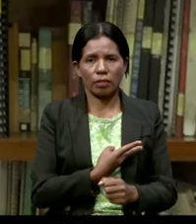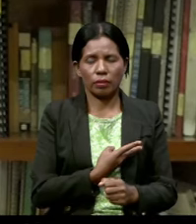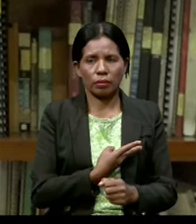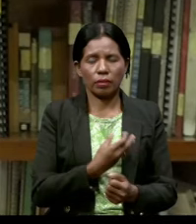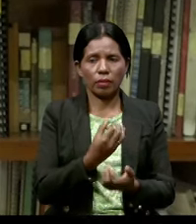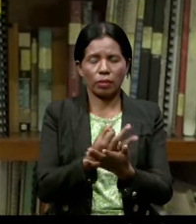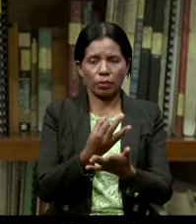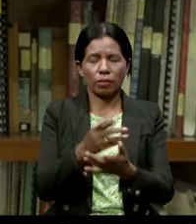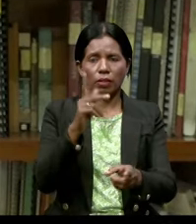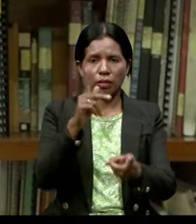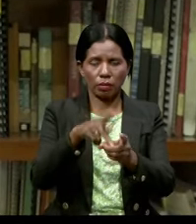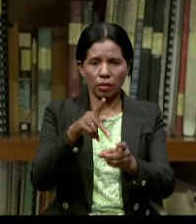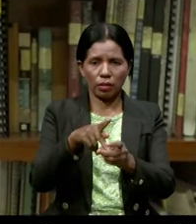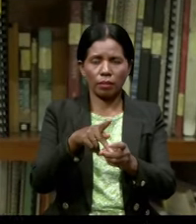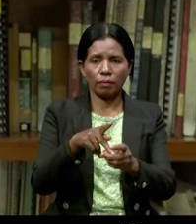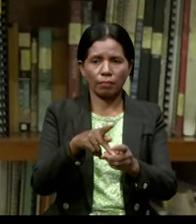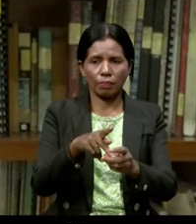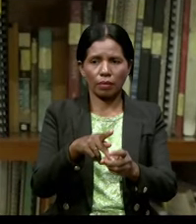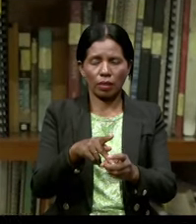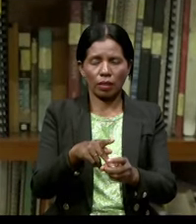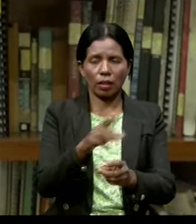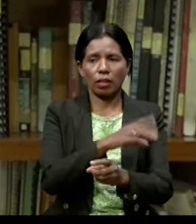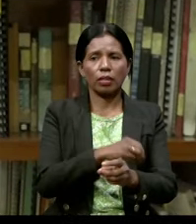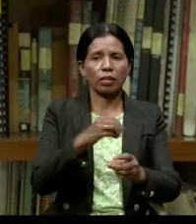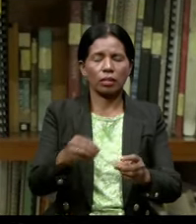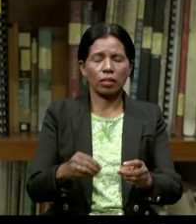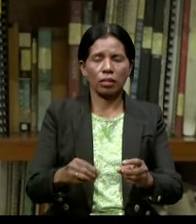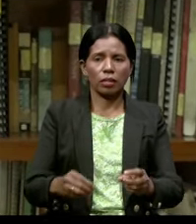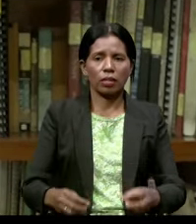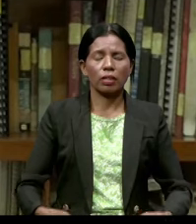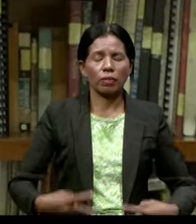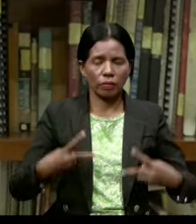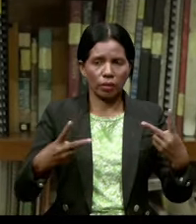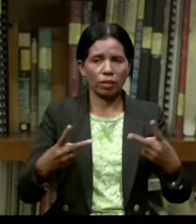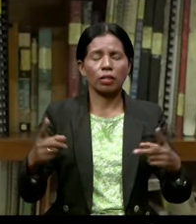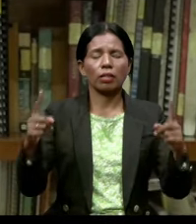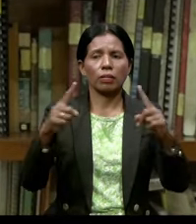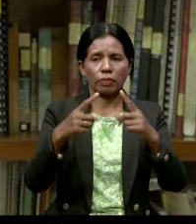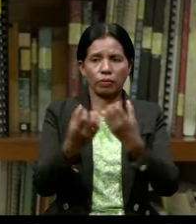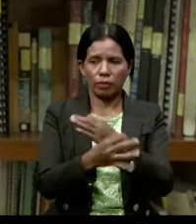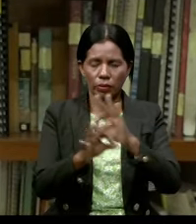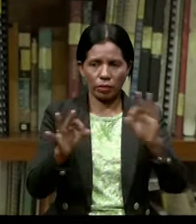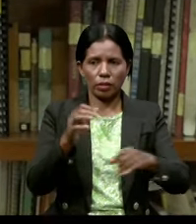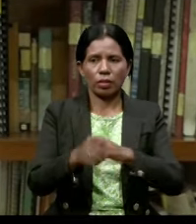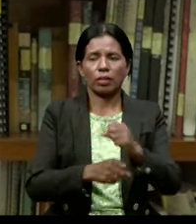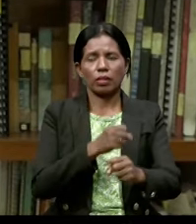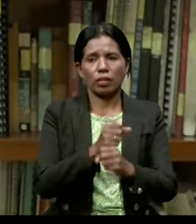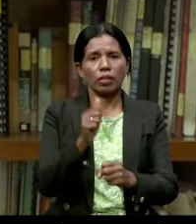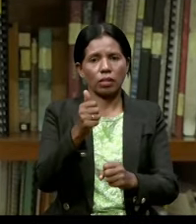fundo petrolífero se nene nenhuma vida bele roto durante tenan sanolo tu